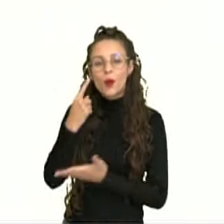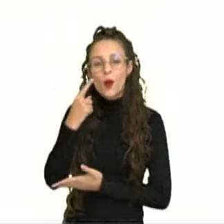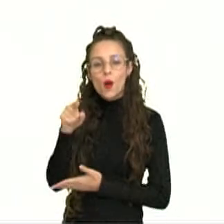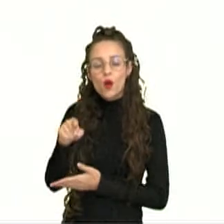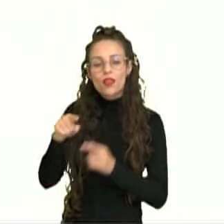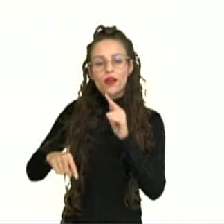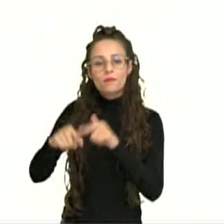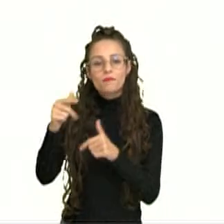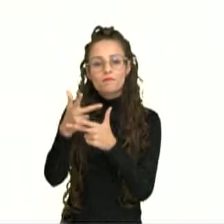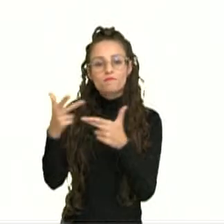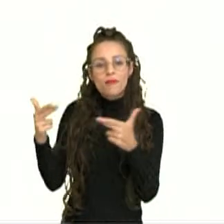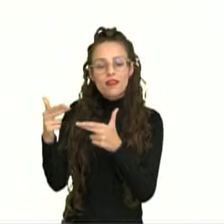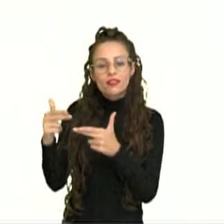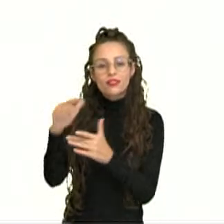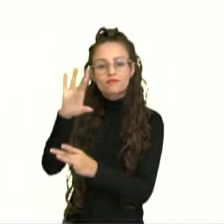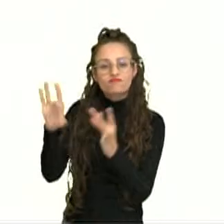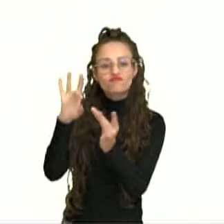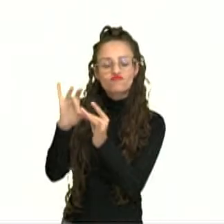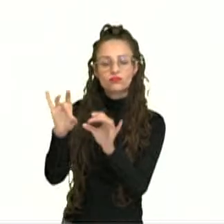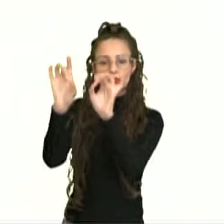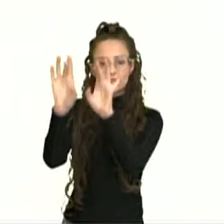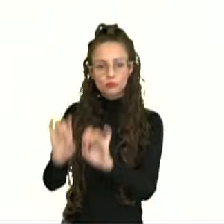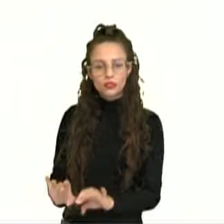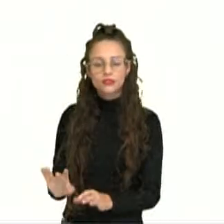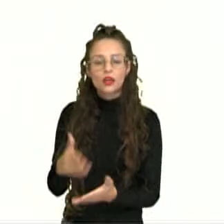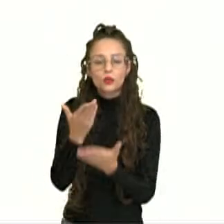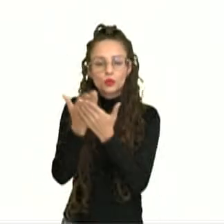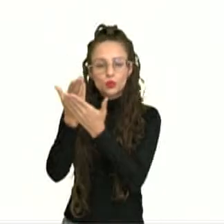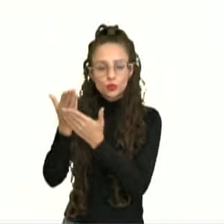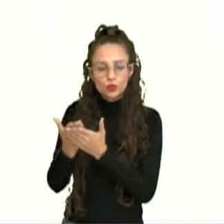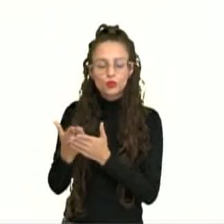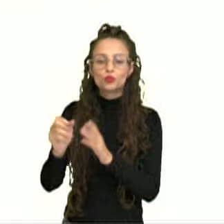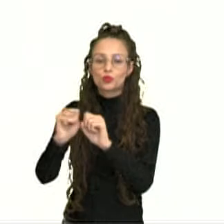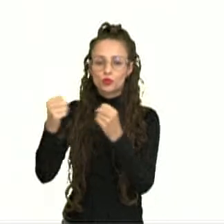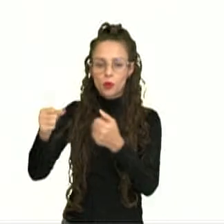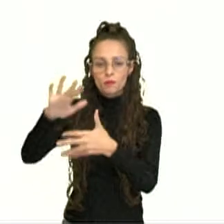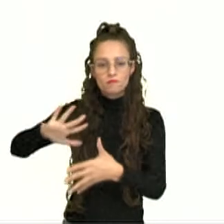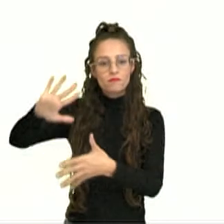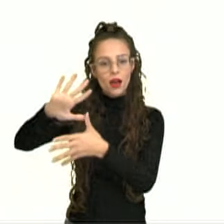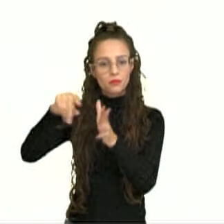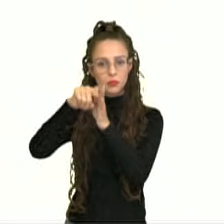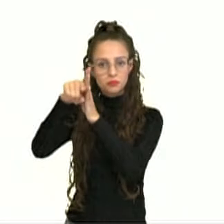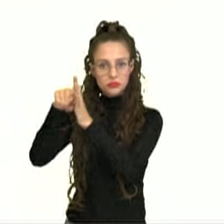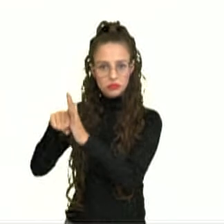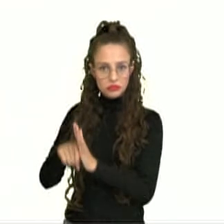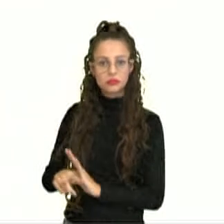especiais. Matérias de estudo, mapas, tem um ícone para pesquisa.